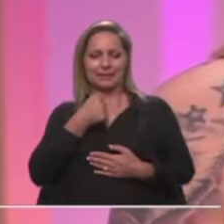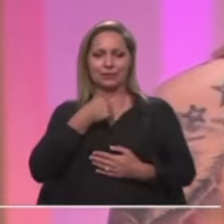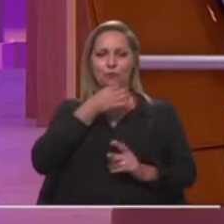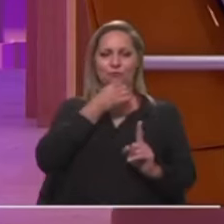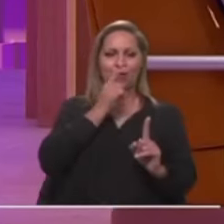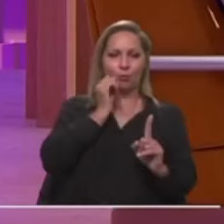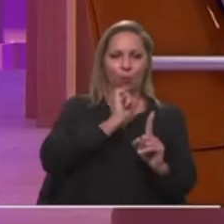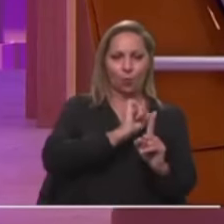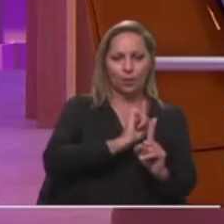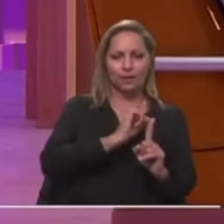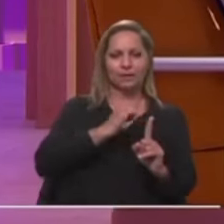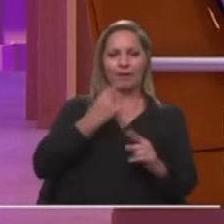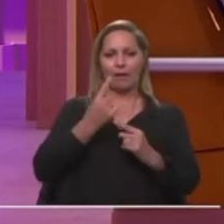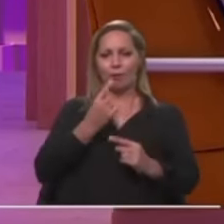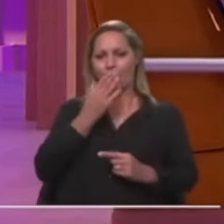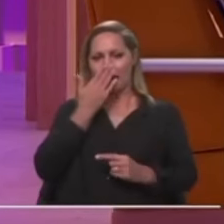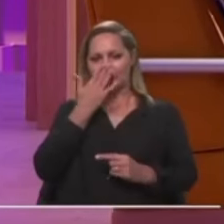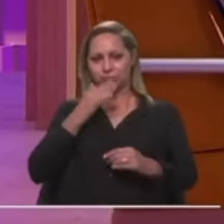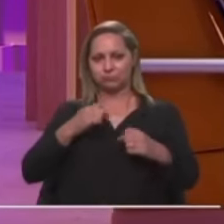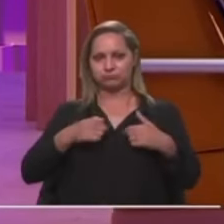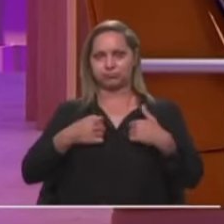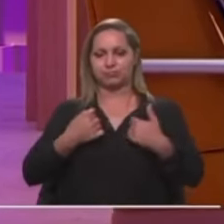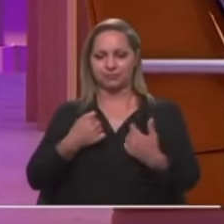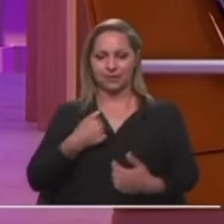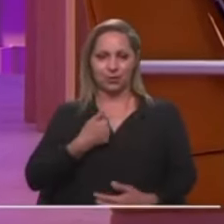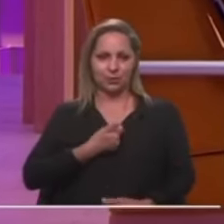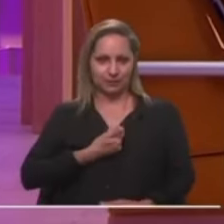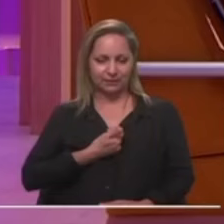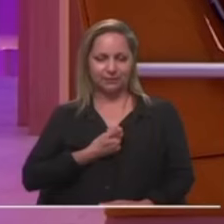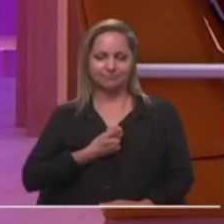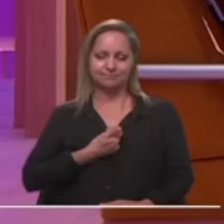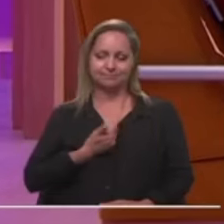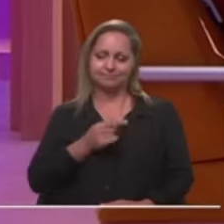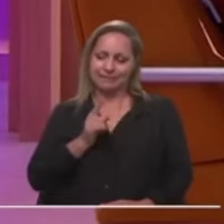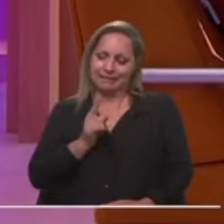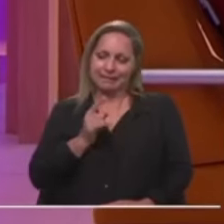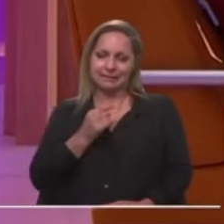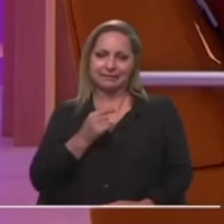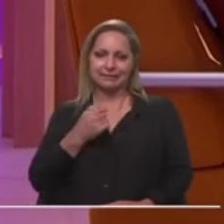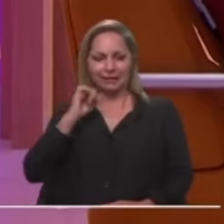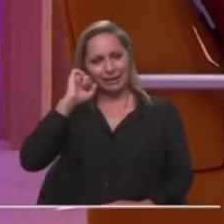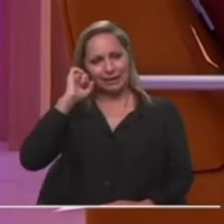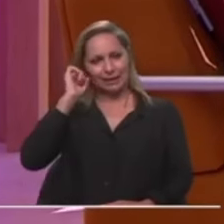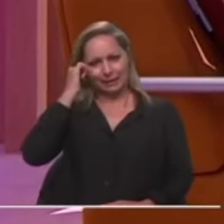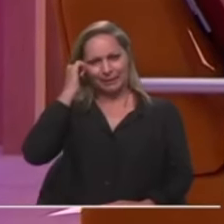e alguns comportamentos mais impulsivos que tinha, mas é uma experiência que... De repente, tens essas